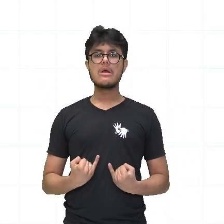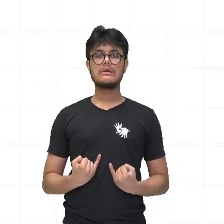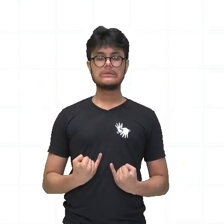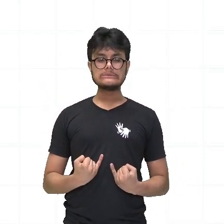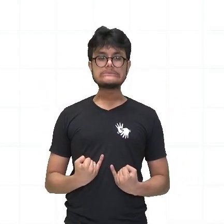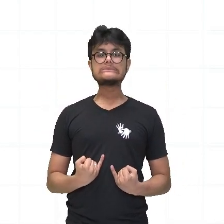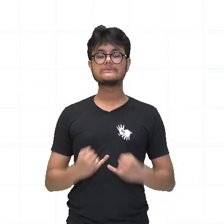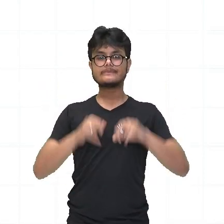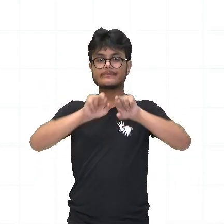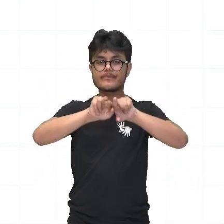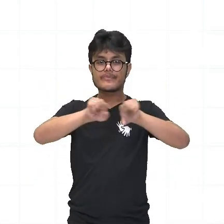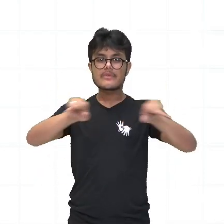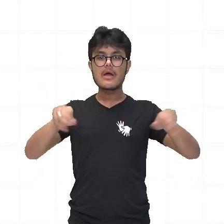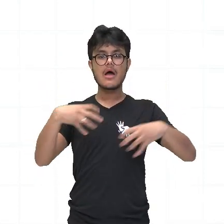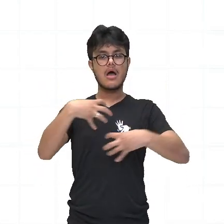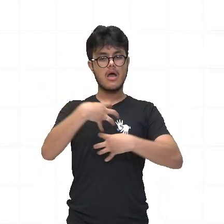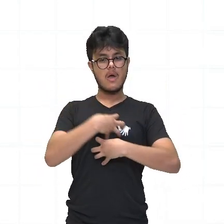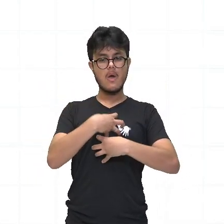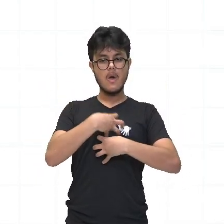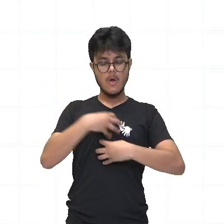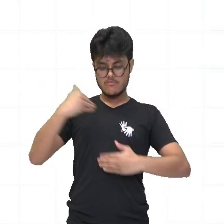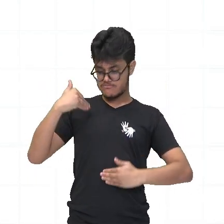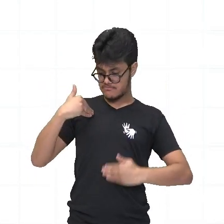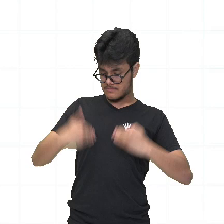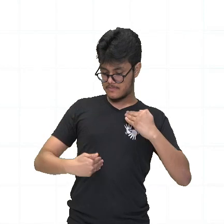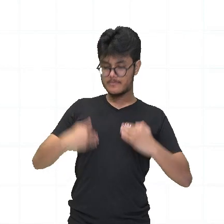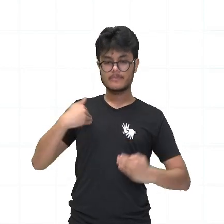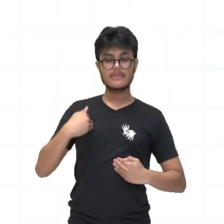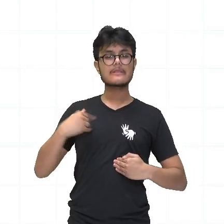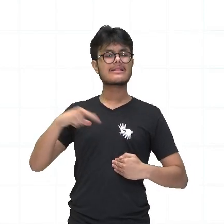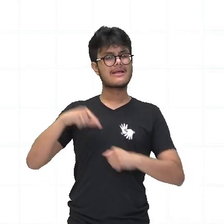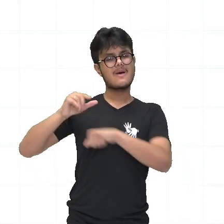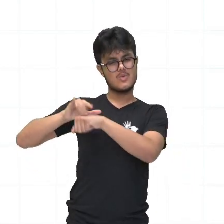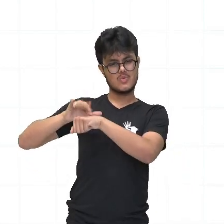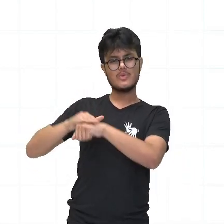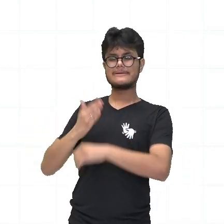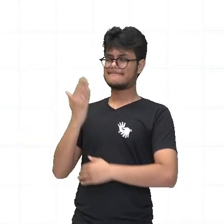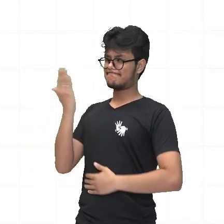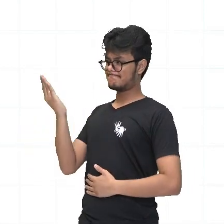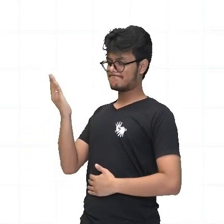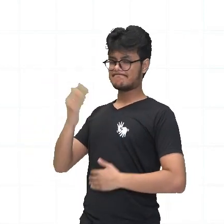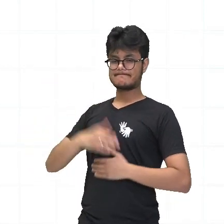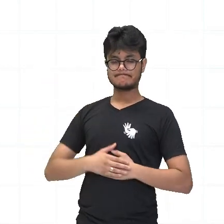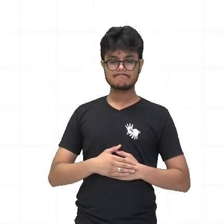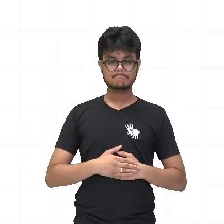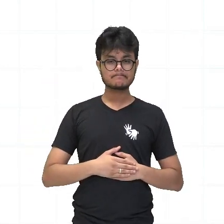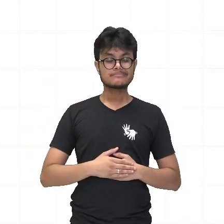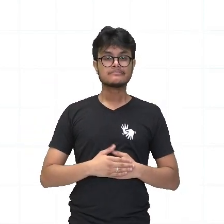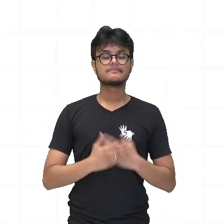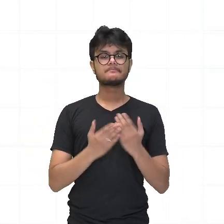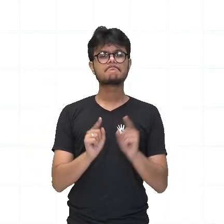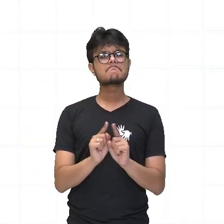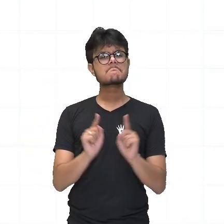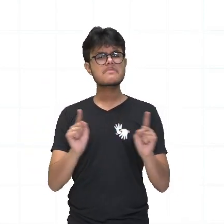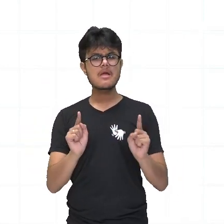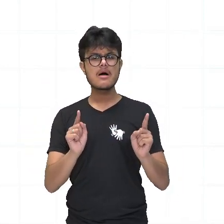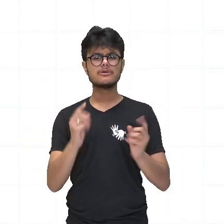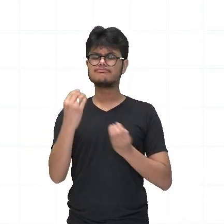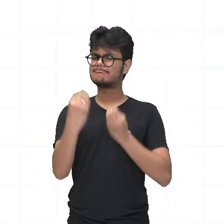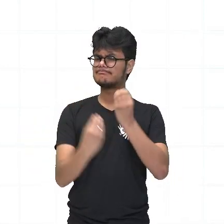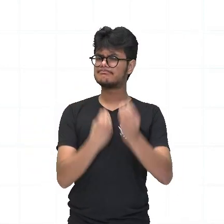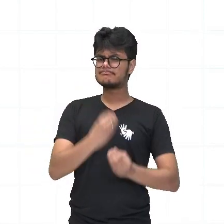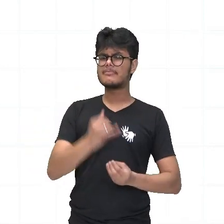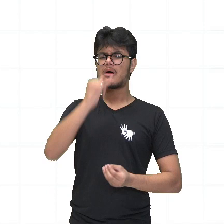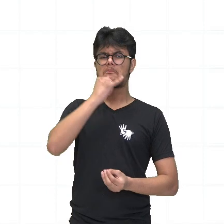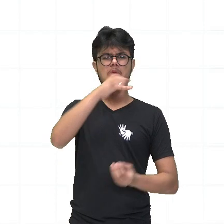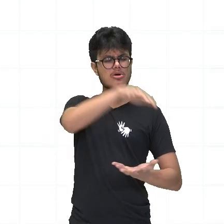sintomas estão relacionados a essas doenças. Mas aí, como é que essas doenças se distribuem pelo mundo? E aí nós